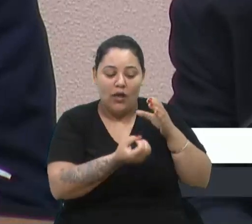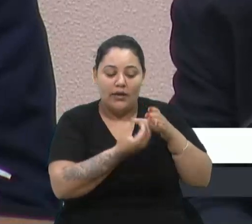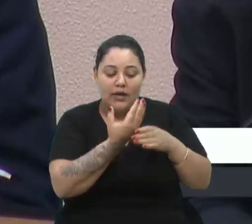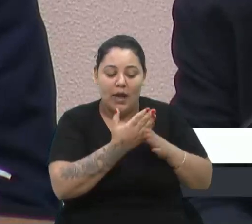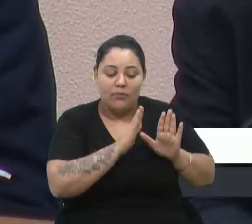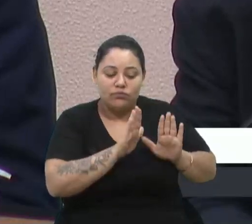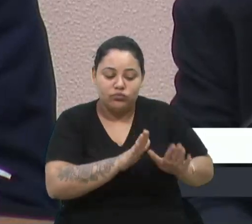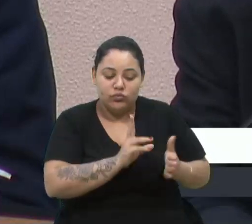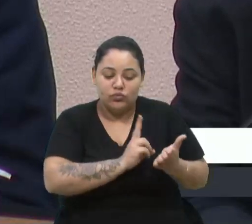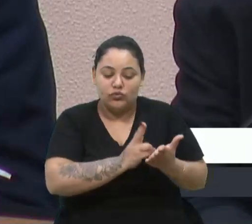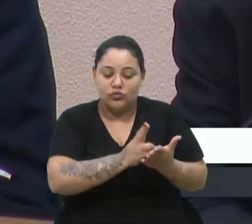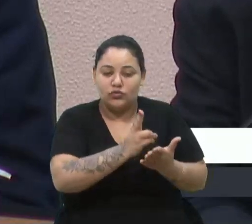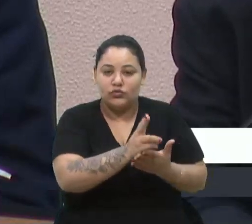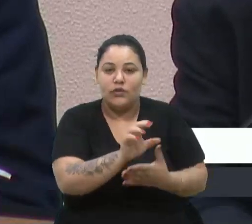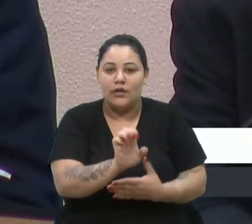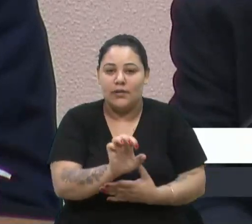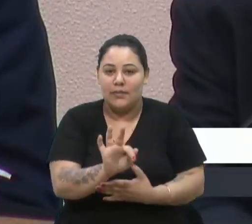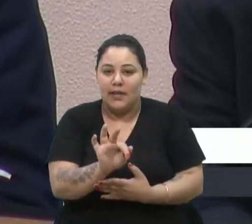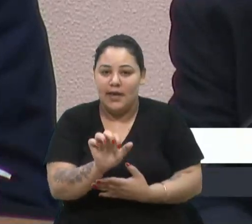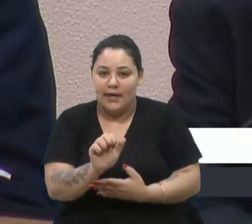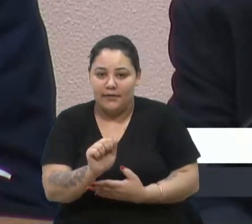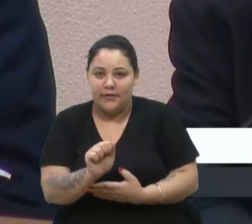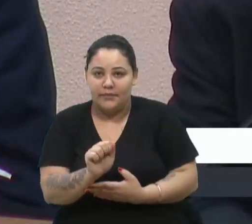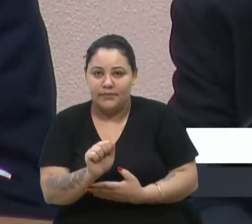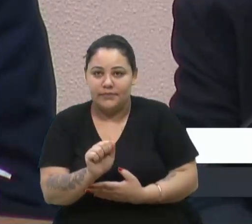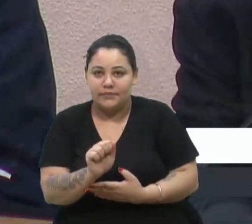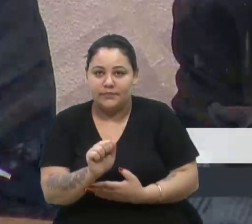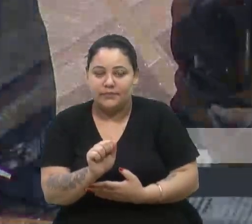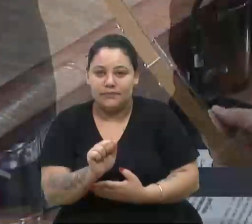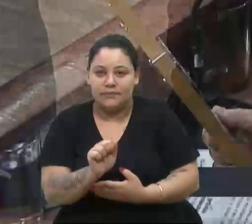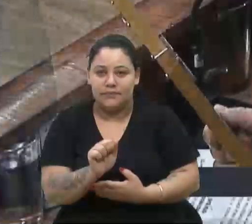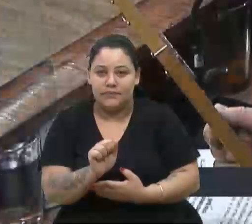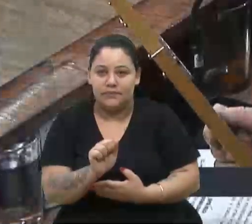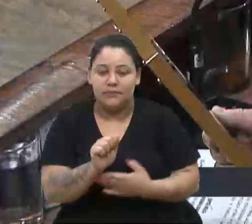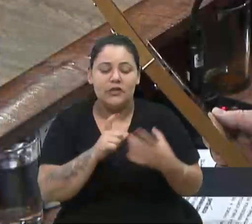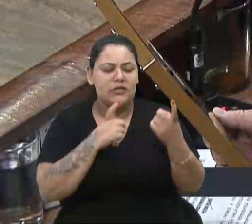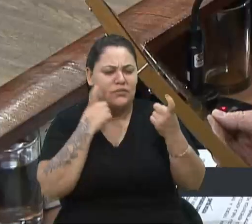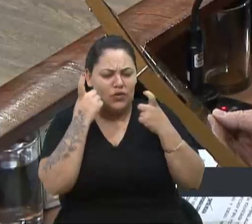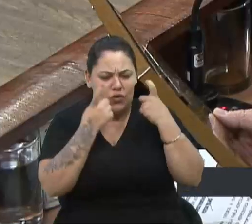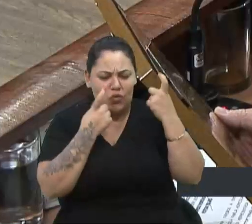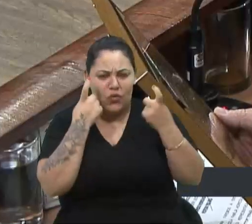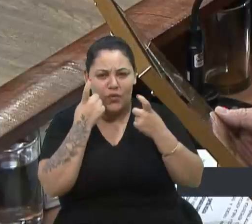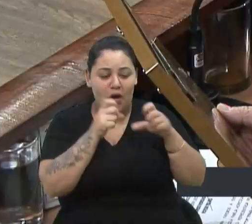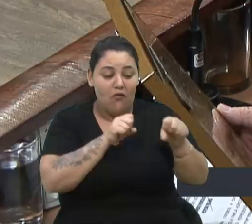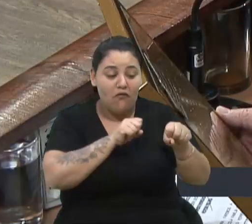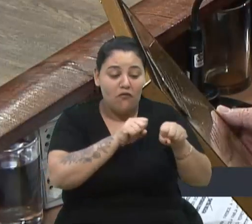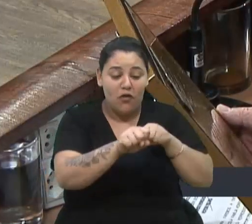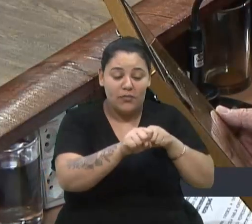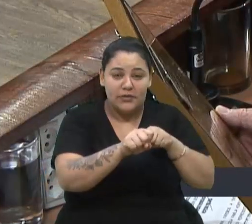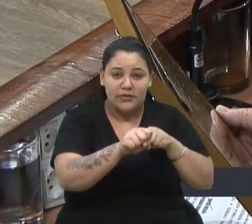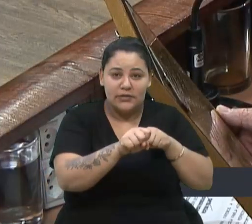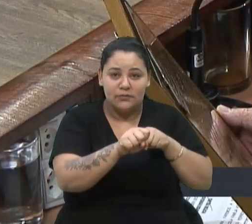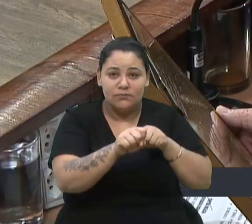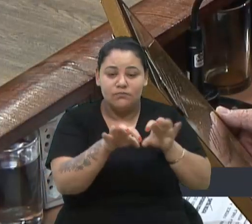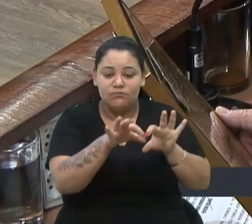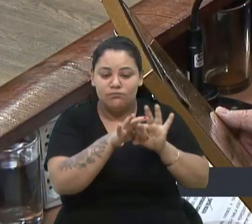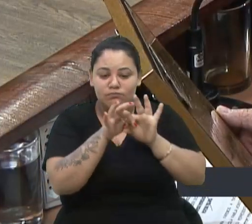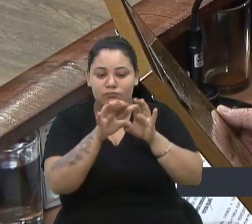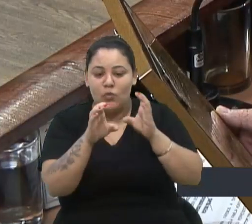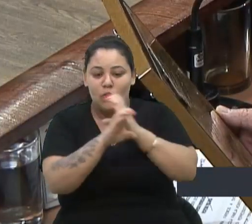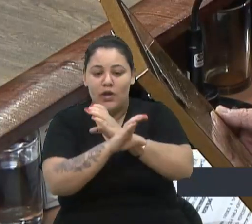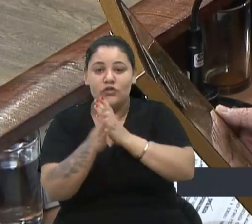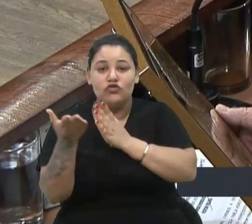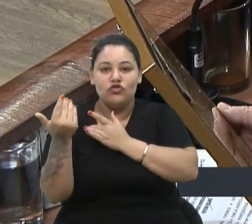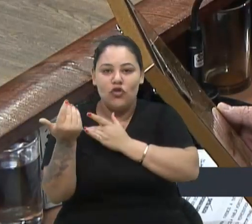e mantida pela é pela efaserra preocupa-se com a formação integral dos jovens e